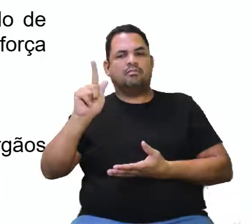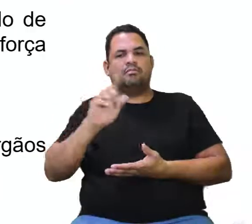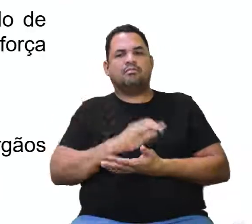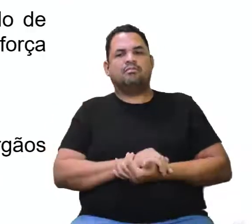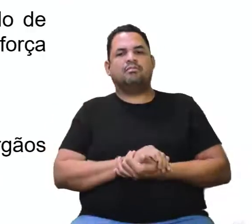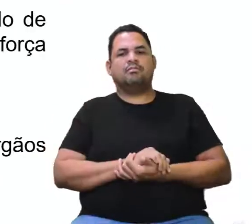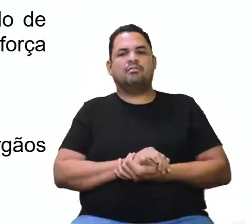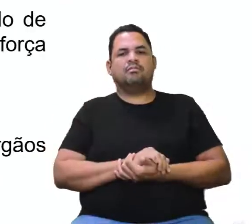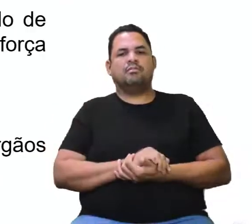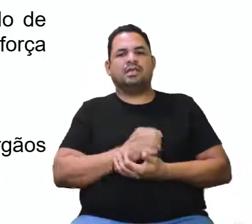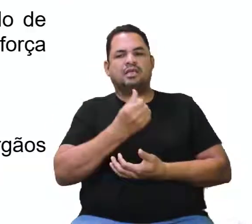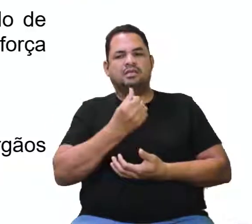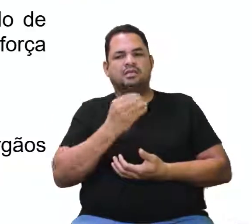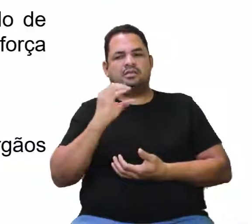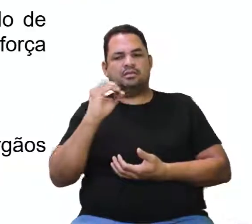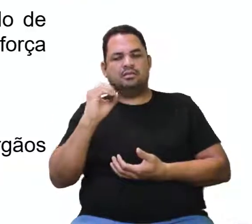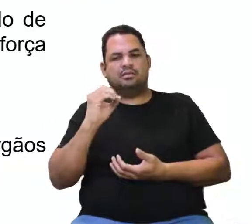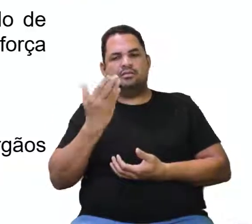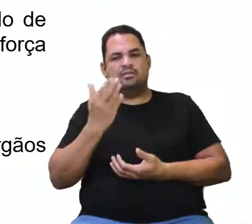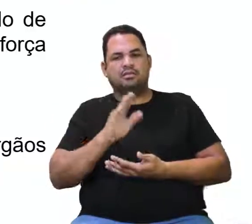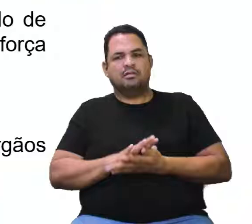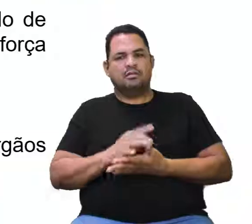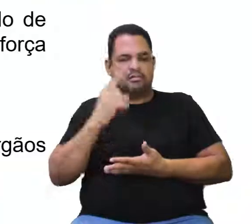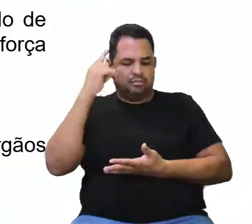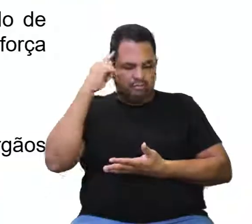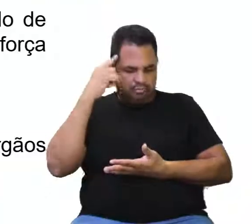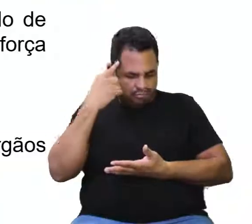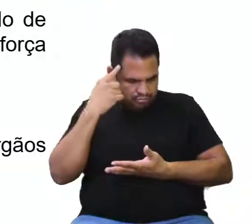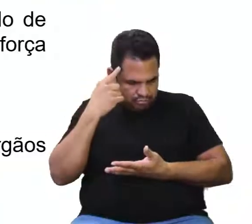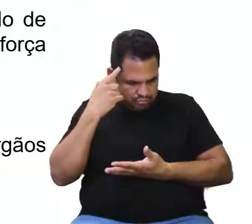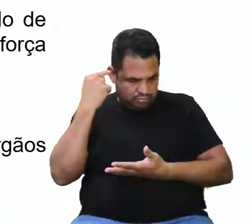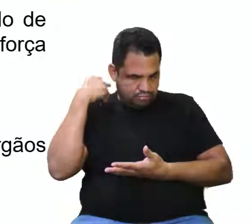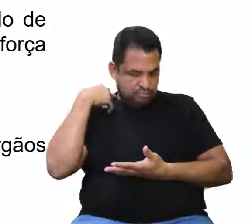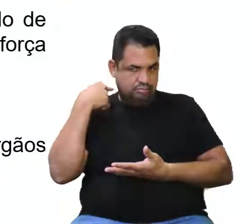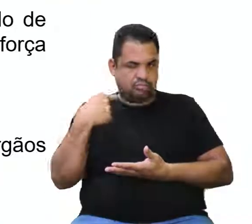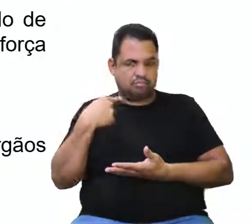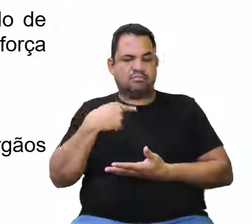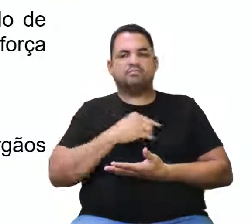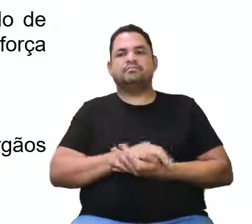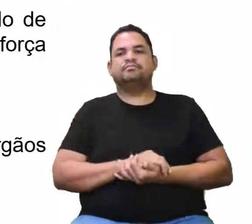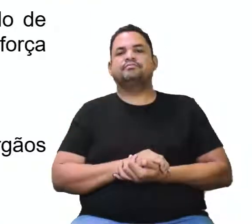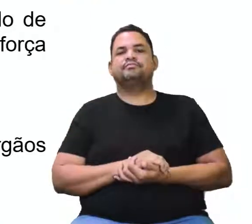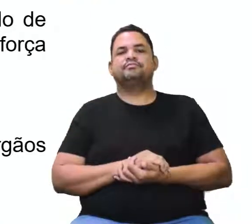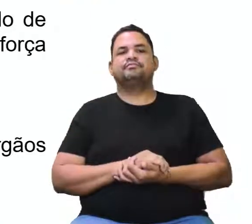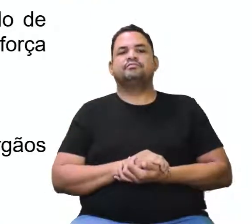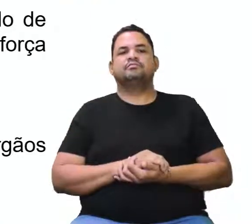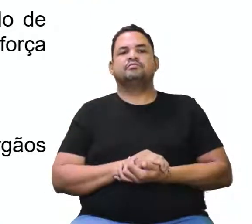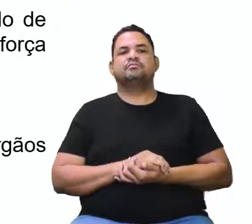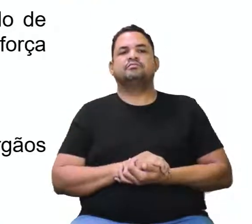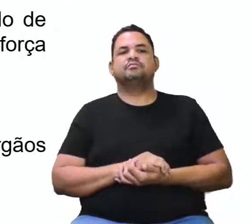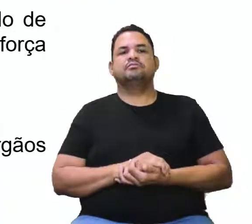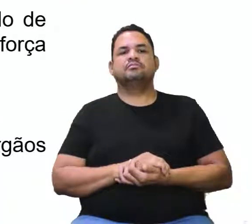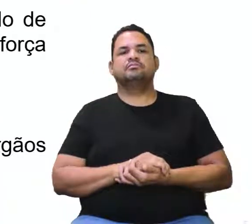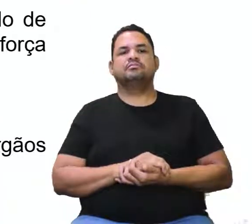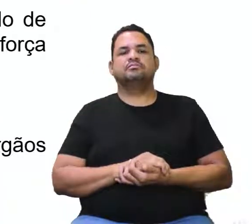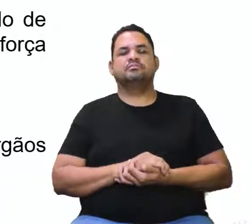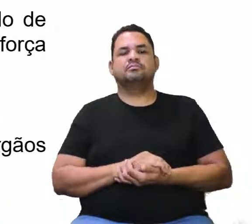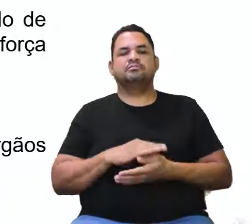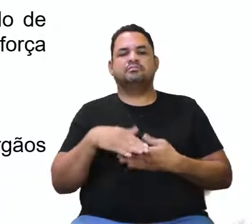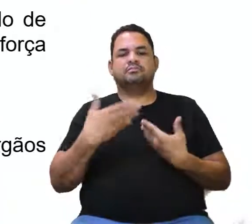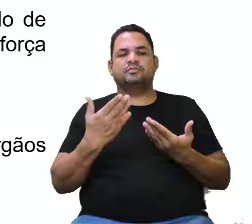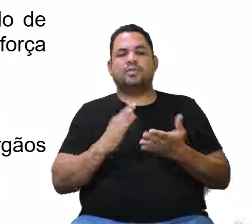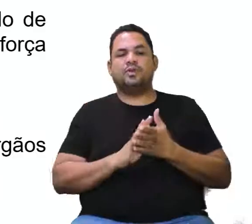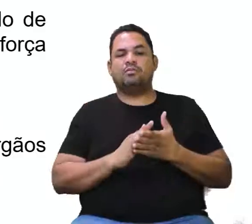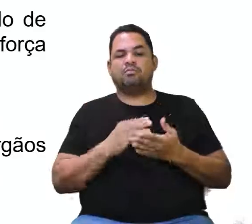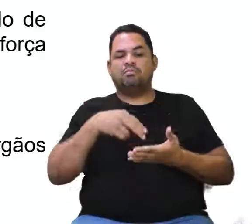60 graus aqui. Então, a posição da cabeça vai ser um problema aqui. Então, a má postura ao usar